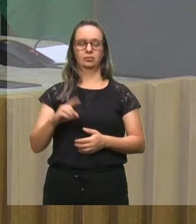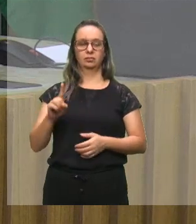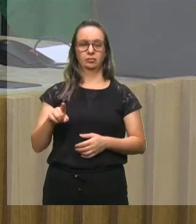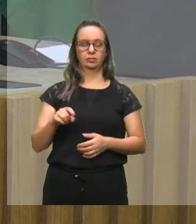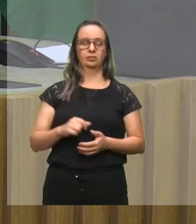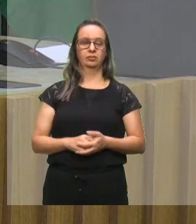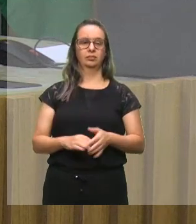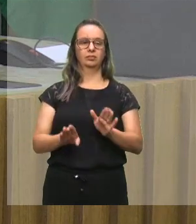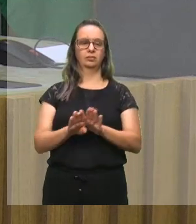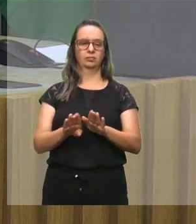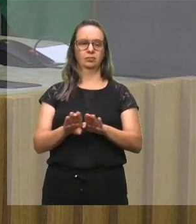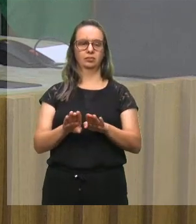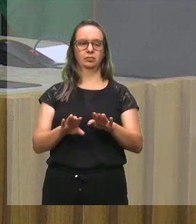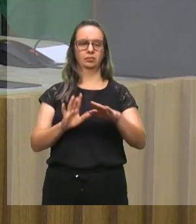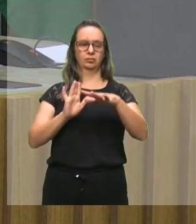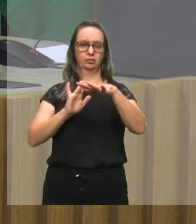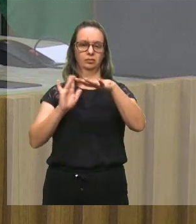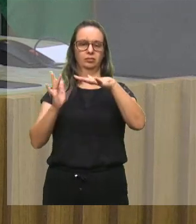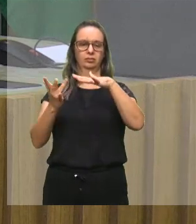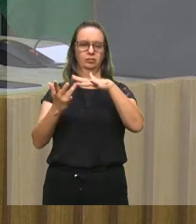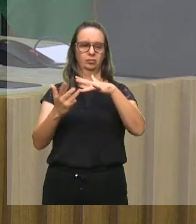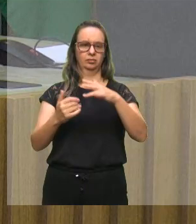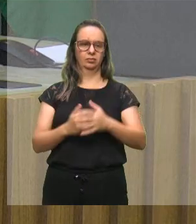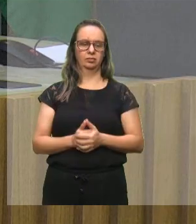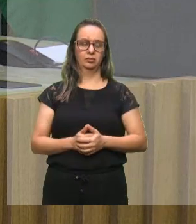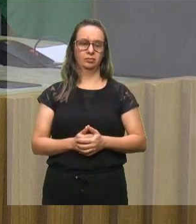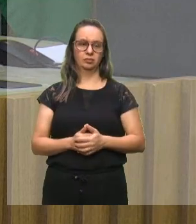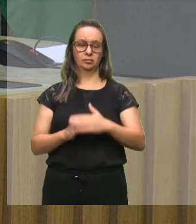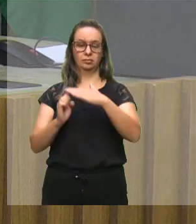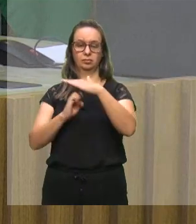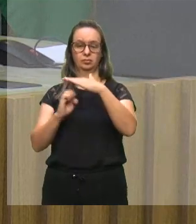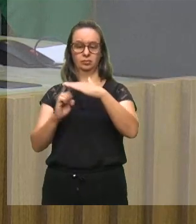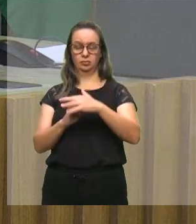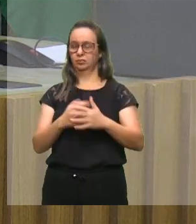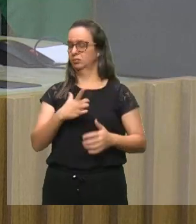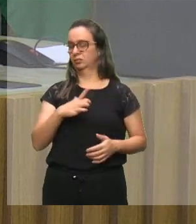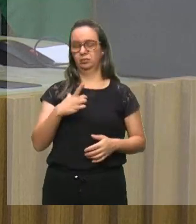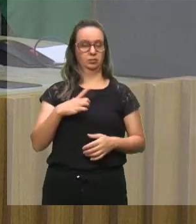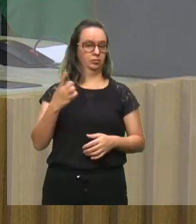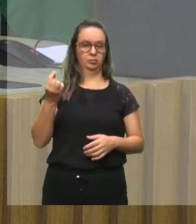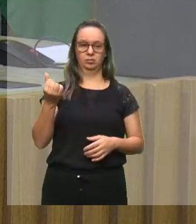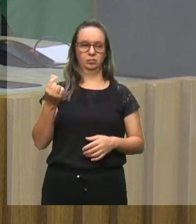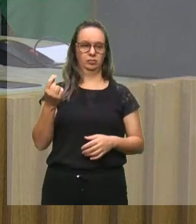Sociais, uma associação sem fins lucrativos